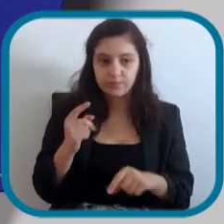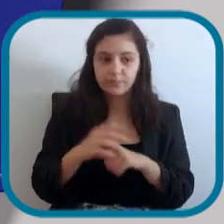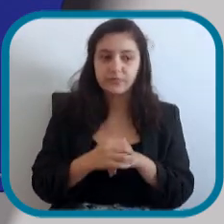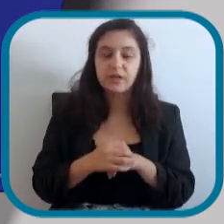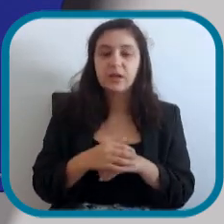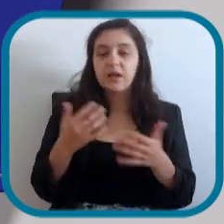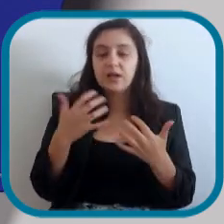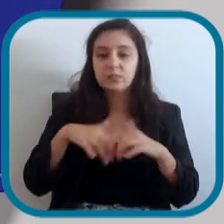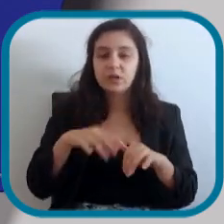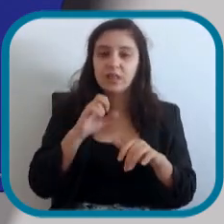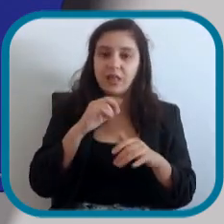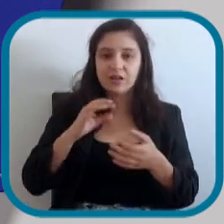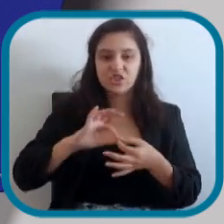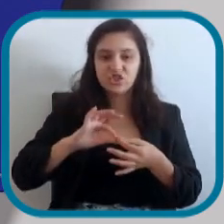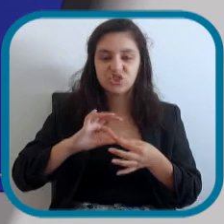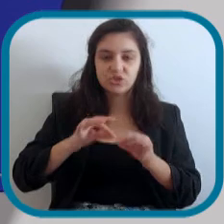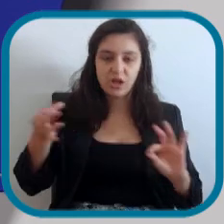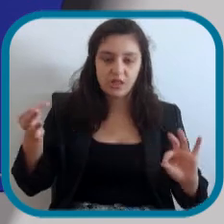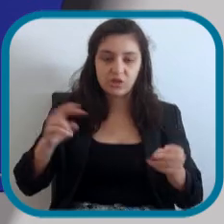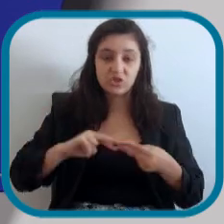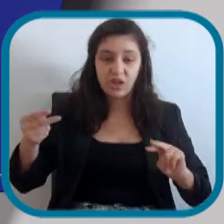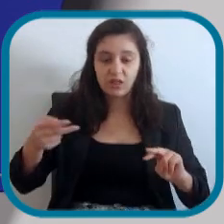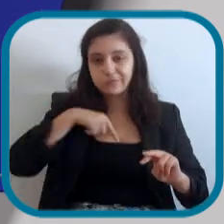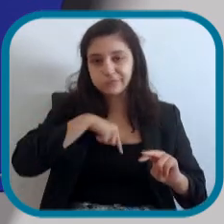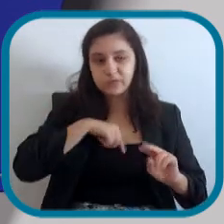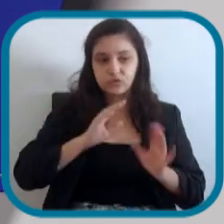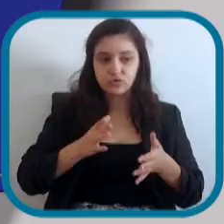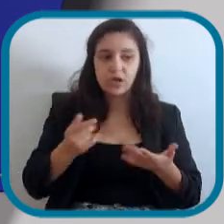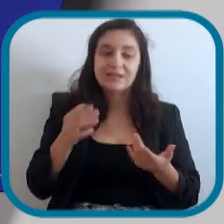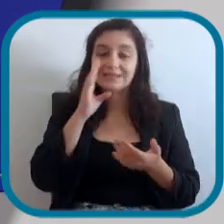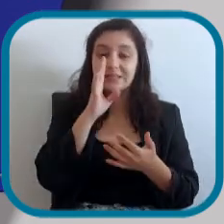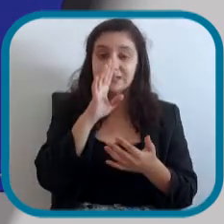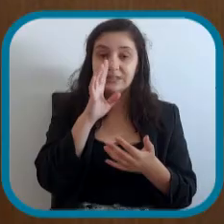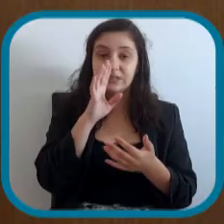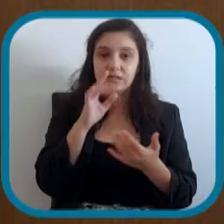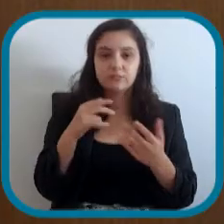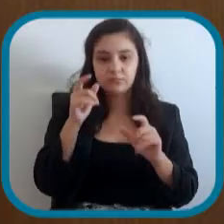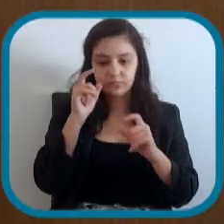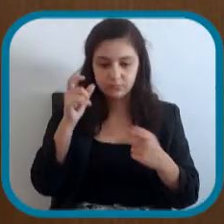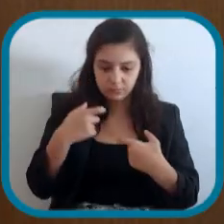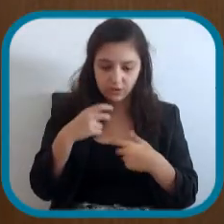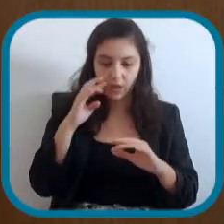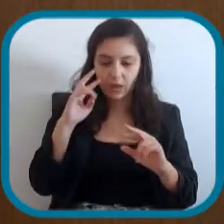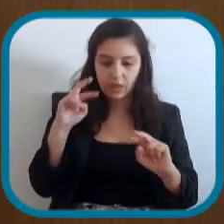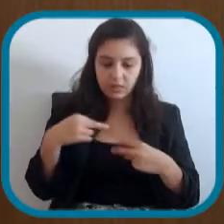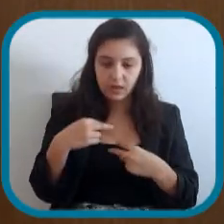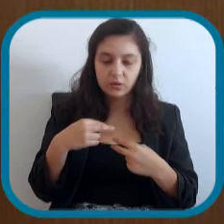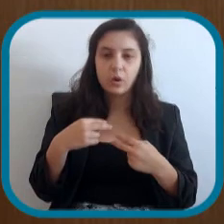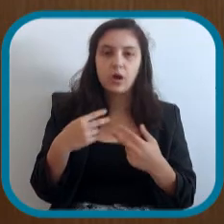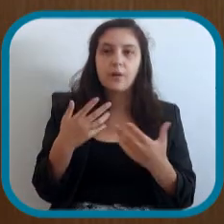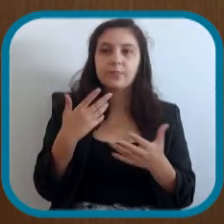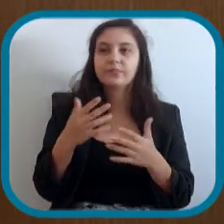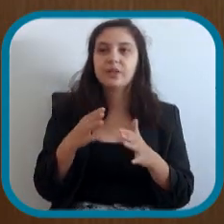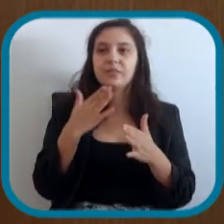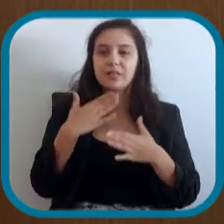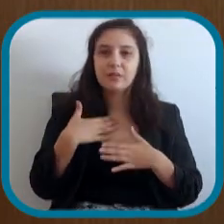especialistas defendem ainda que a depressão tem uma predisposição genética. Se nós estivermos atentos aos nossos sinais também, não